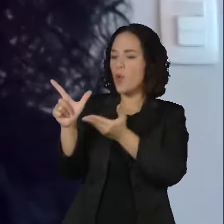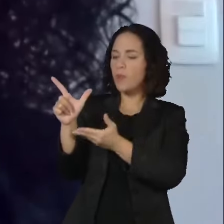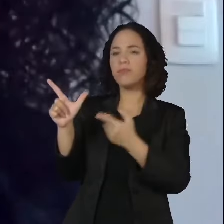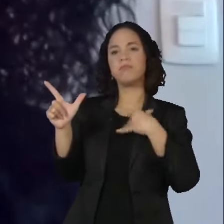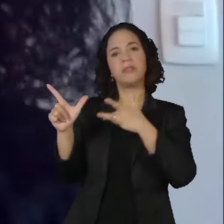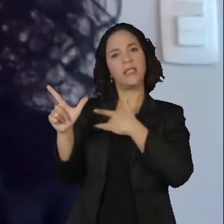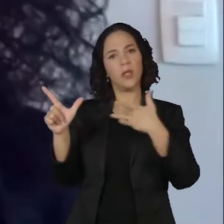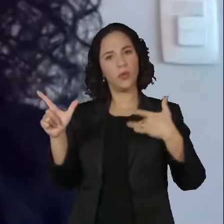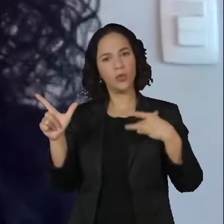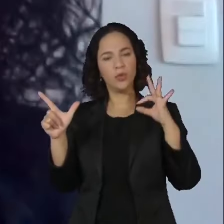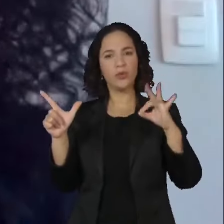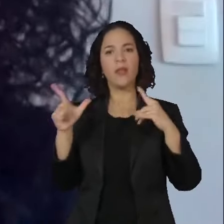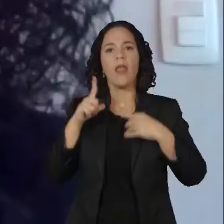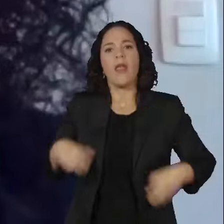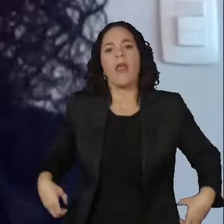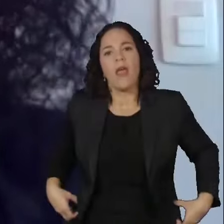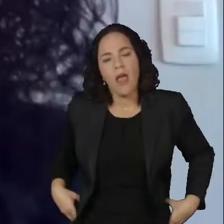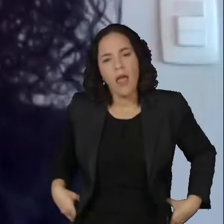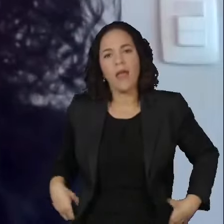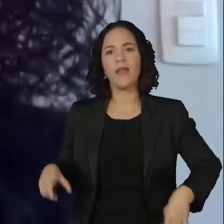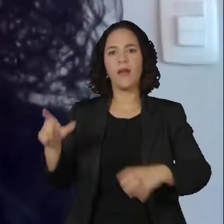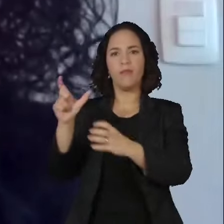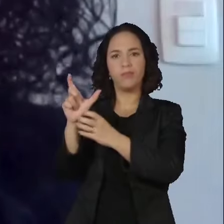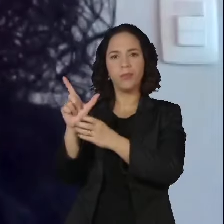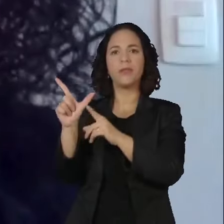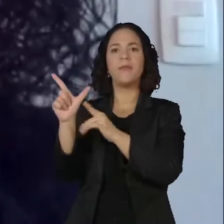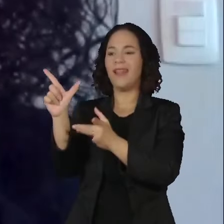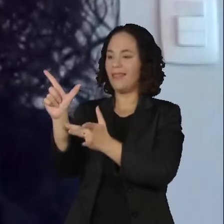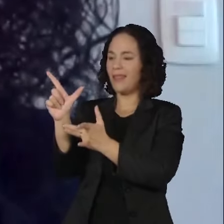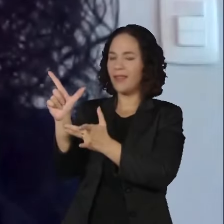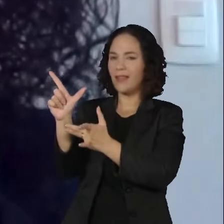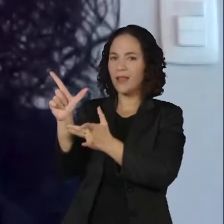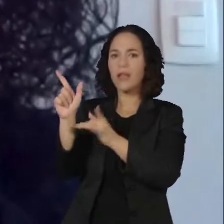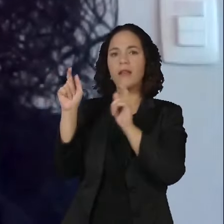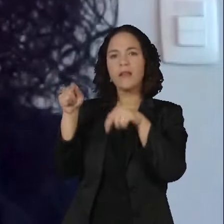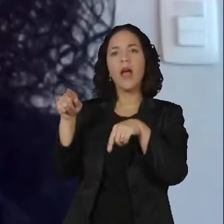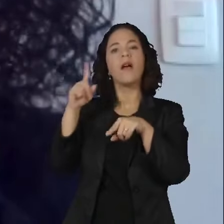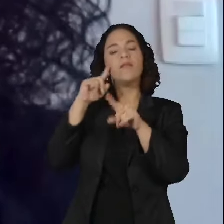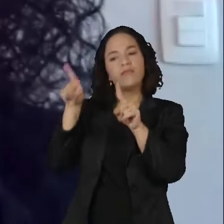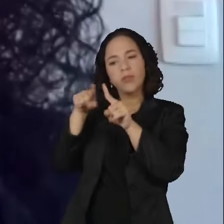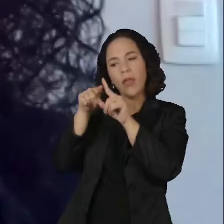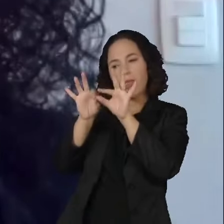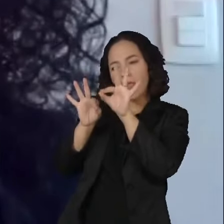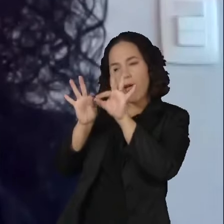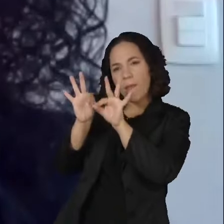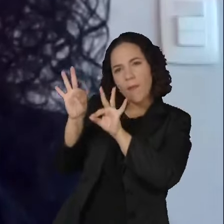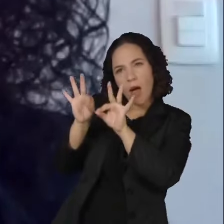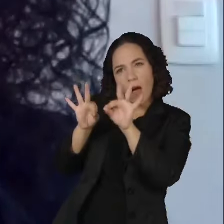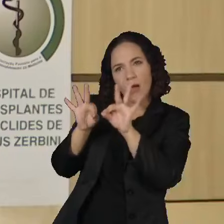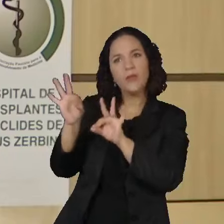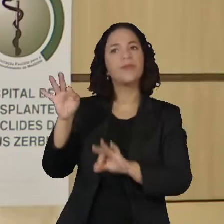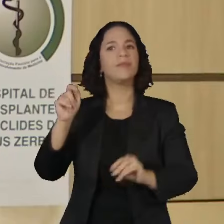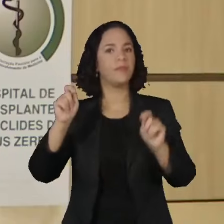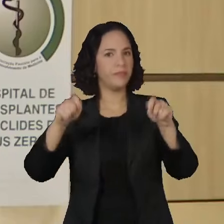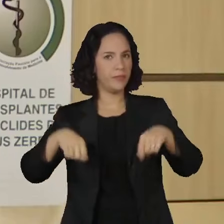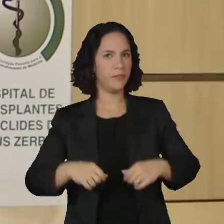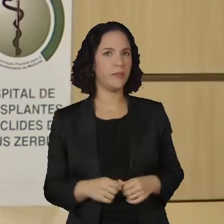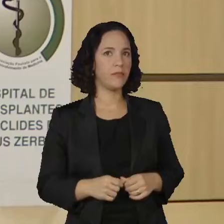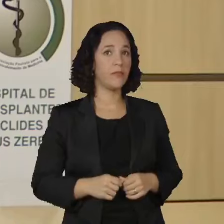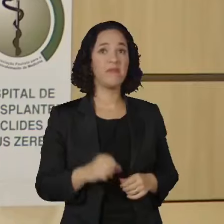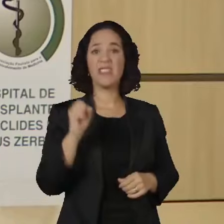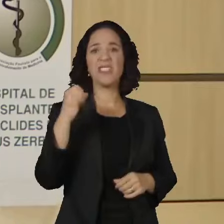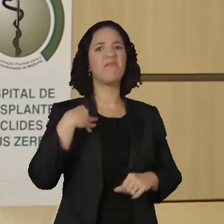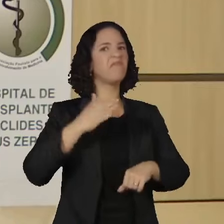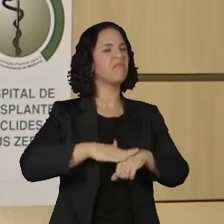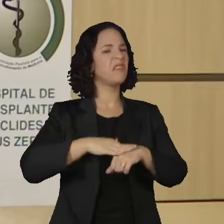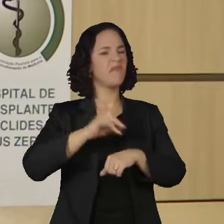tanto do ponto de vista dos rins da bexiga a próstata consegue medir de maneira mais objetiva aí a o crescimento da próstata não fazer esse